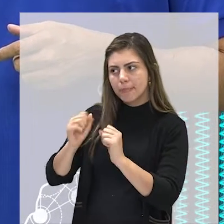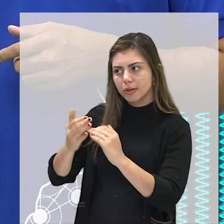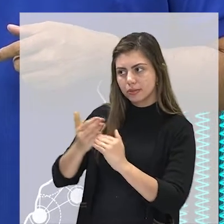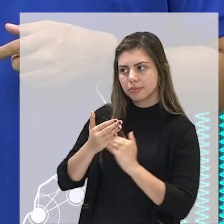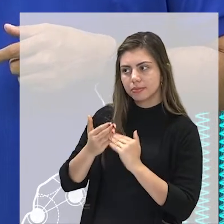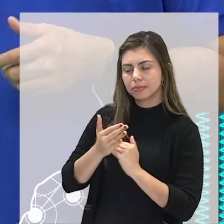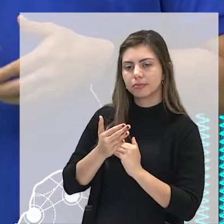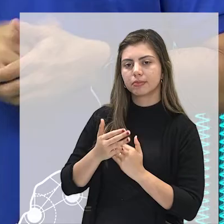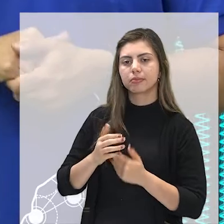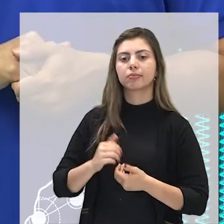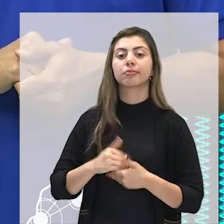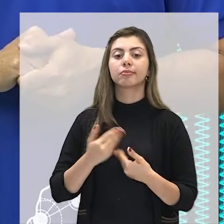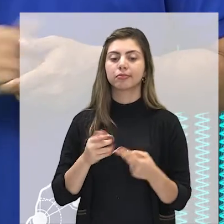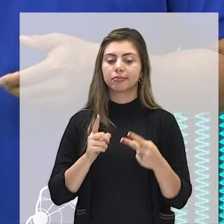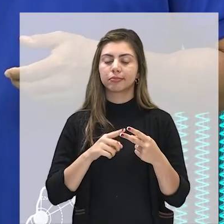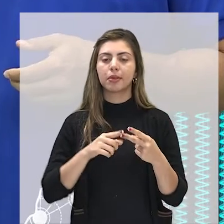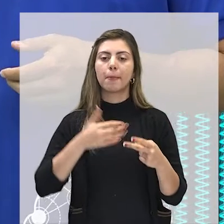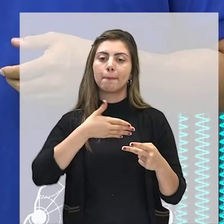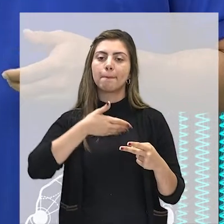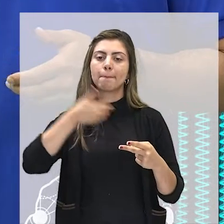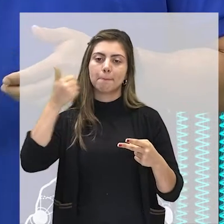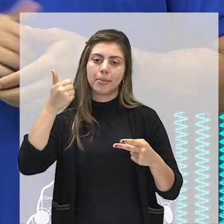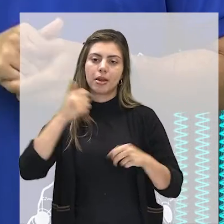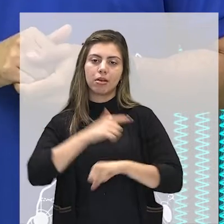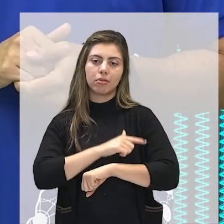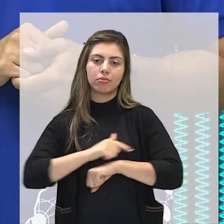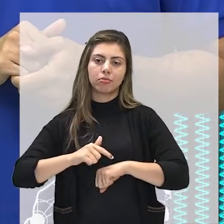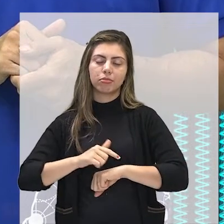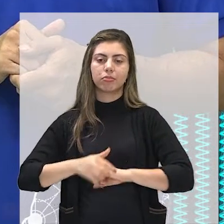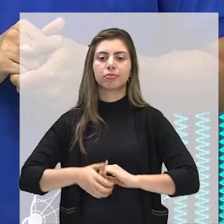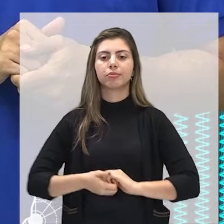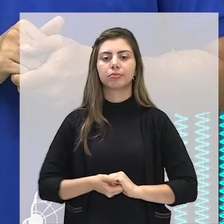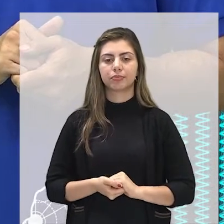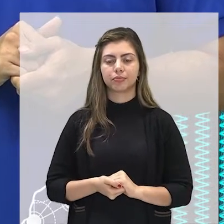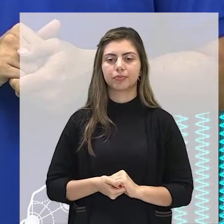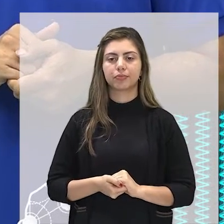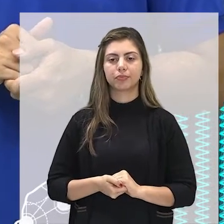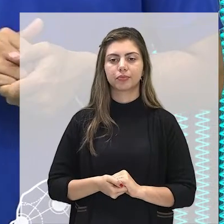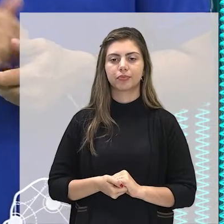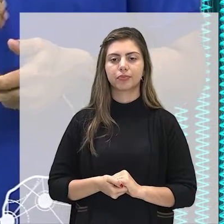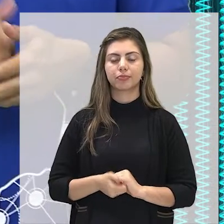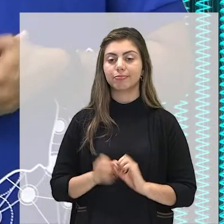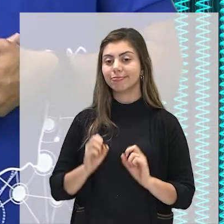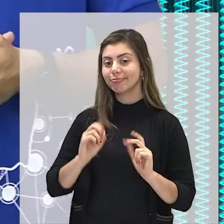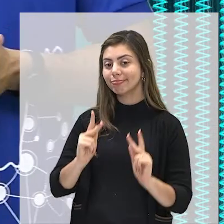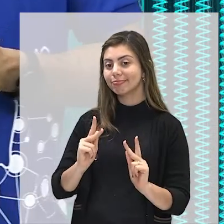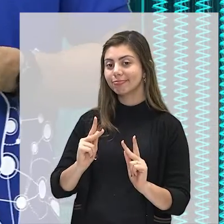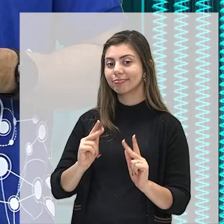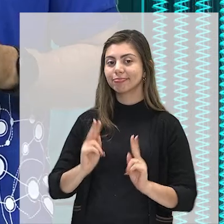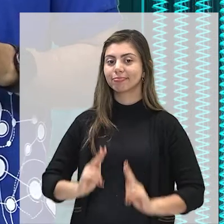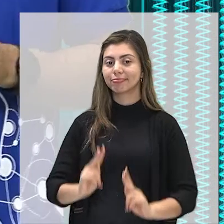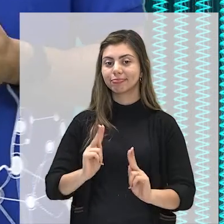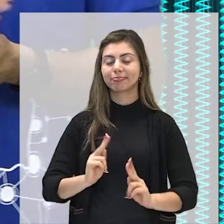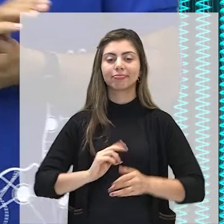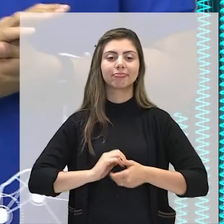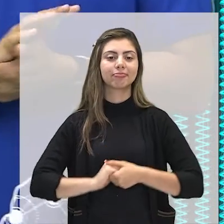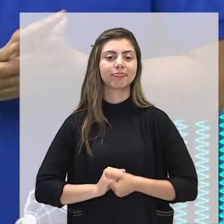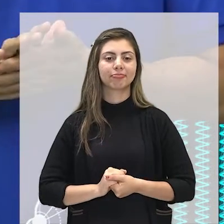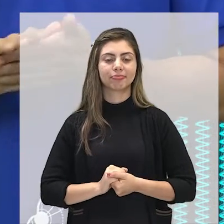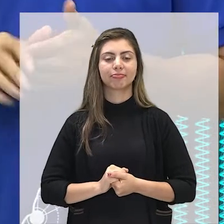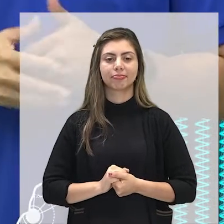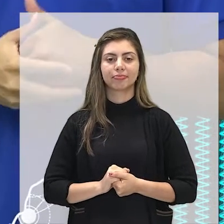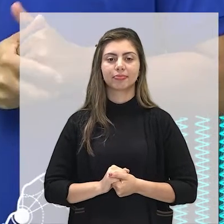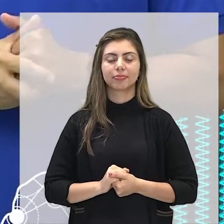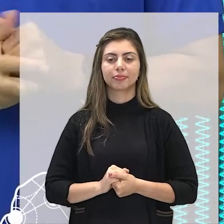podendo, sempre vai optar pela essa segunda aqui, utilizando o verbo modal could, ok? Continuando. Agora